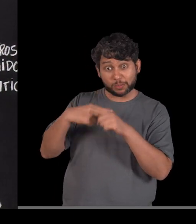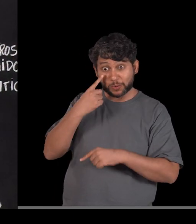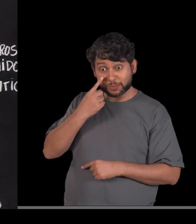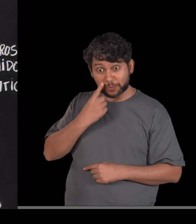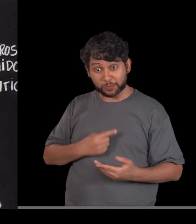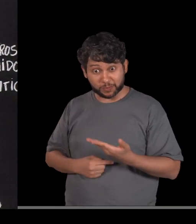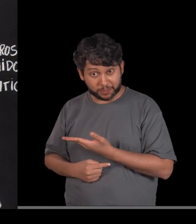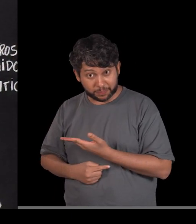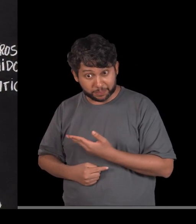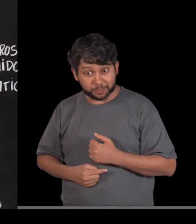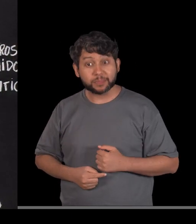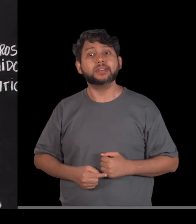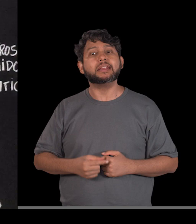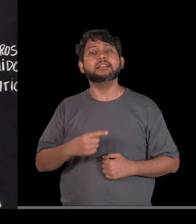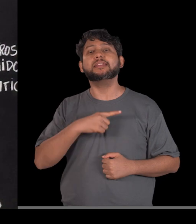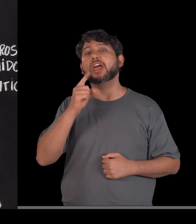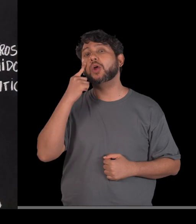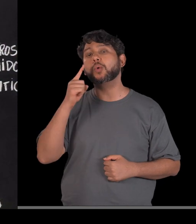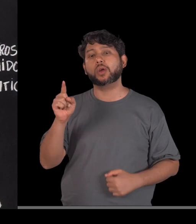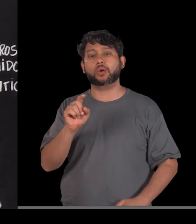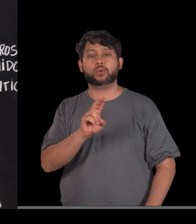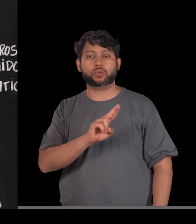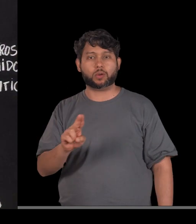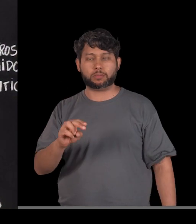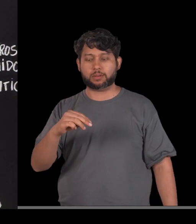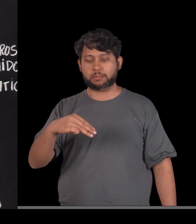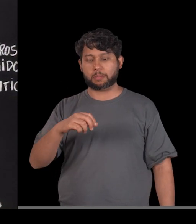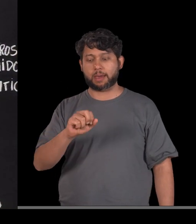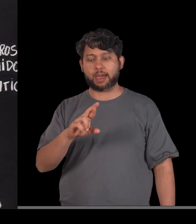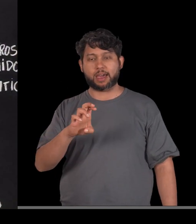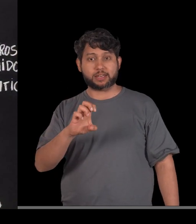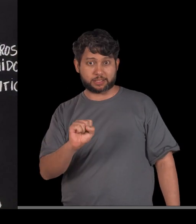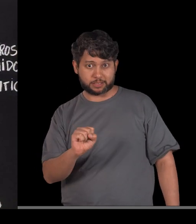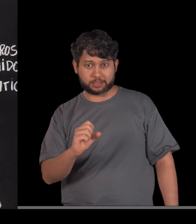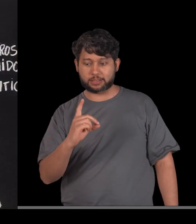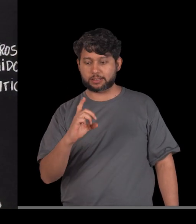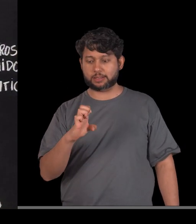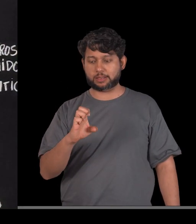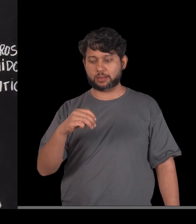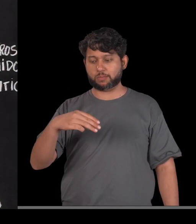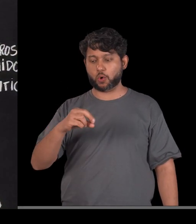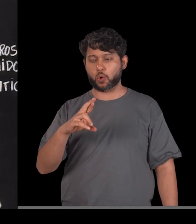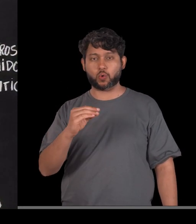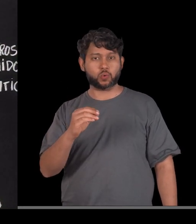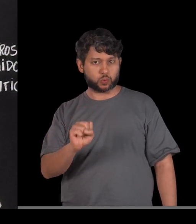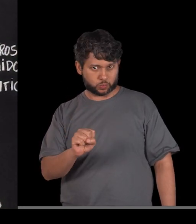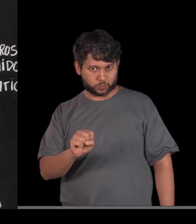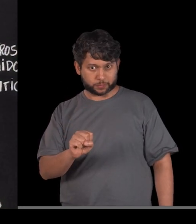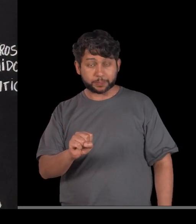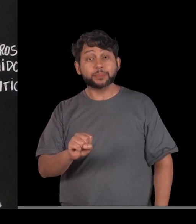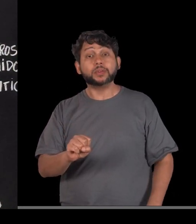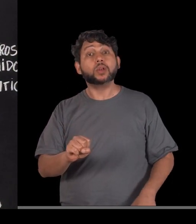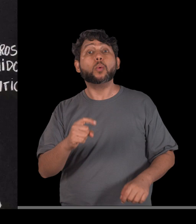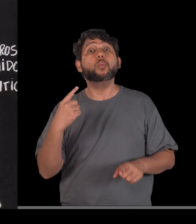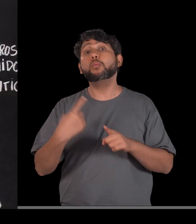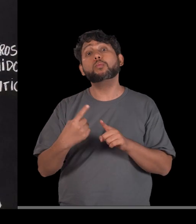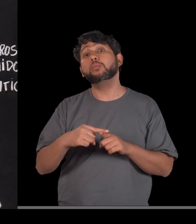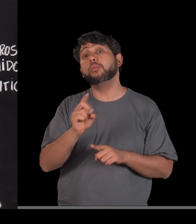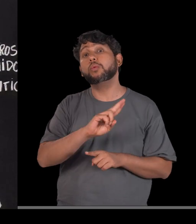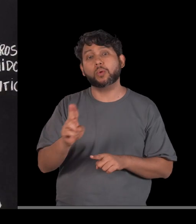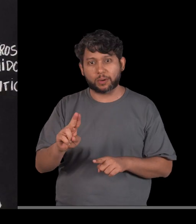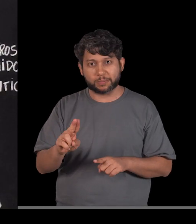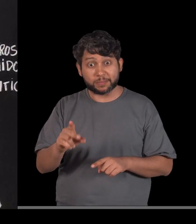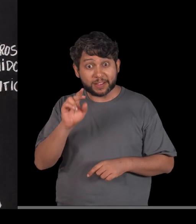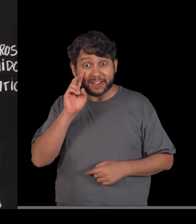onde nós vamos encontrar o nosso sexto domínio, que são os mares de morros. Os mares de morros, pessoal, eles têm